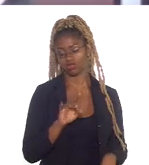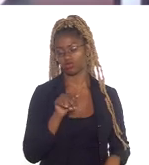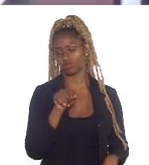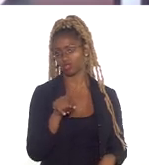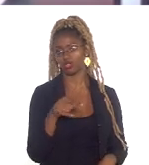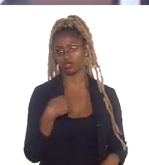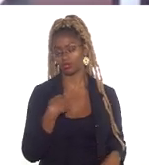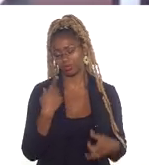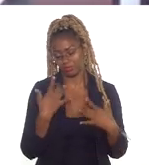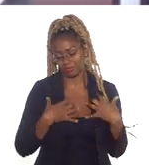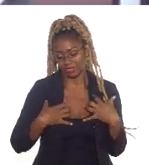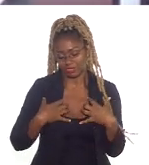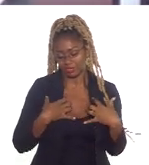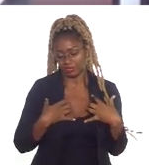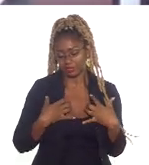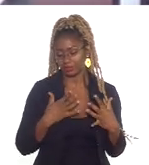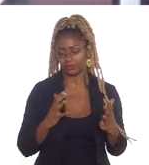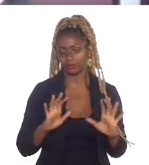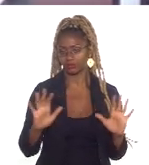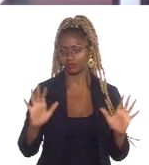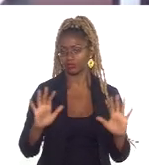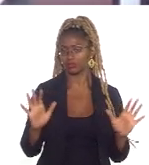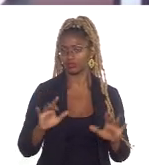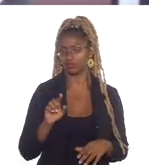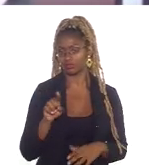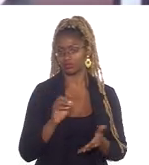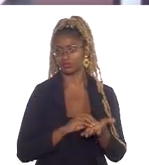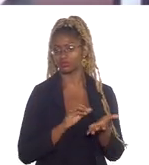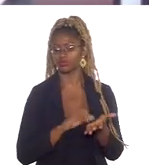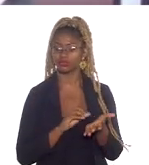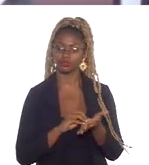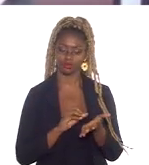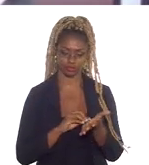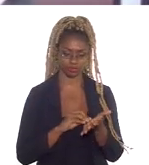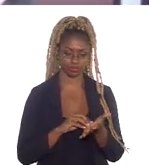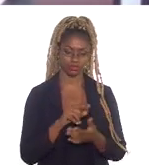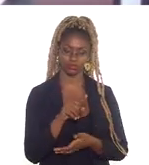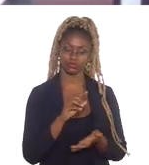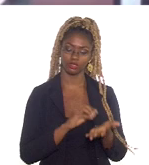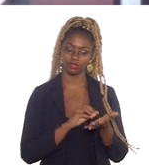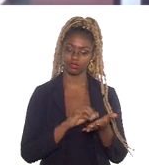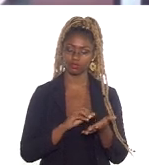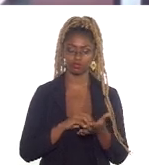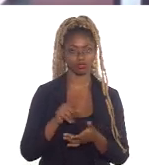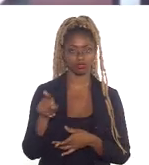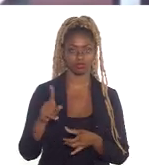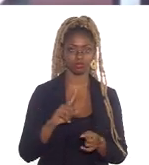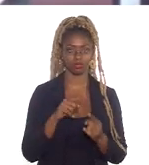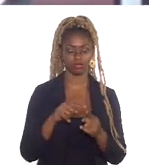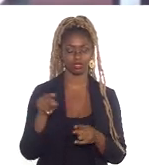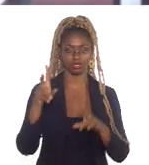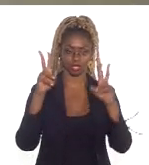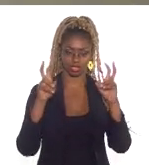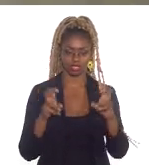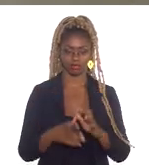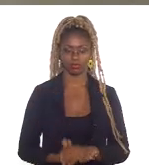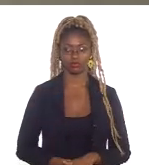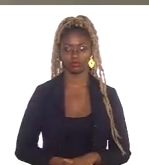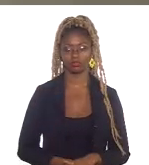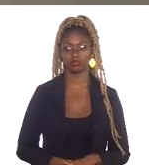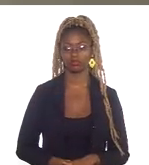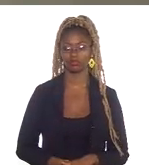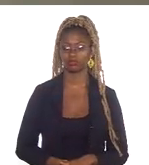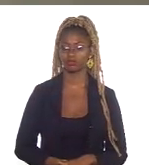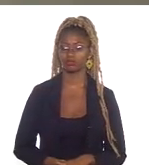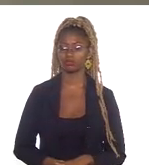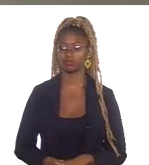o meu dilema aí em relação a essa pendência, melhor dizendo, essa pendência em relação a esse caso. Olha só, também